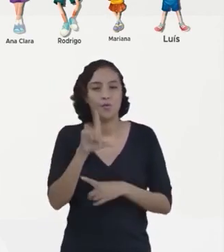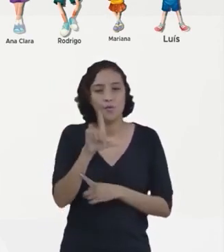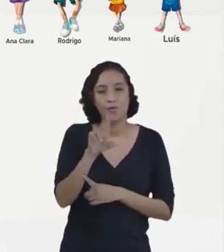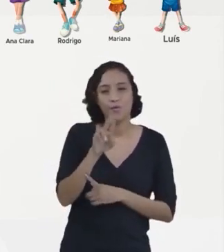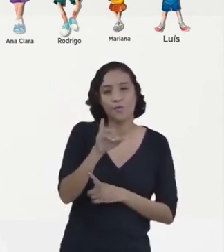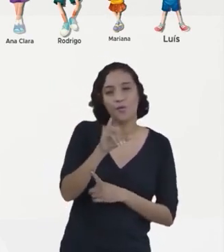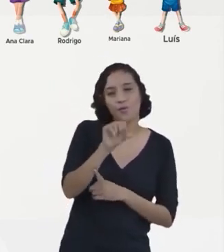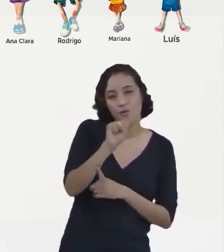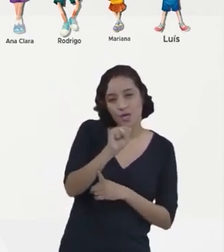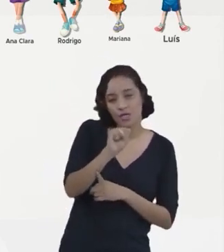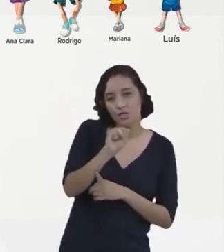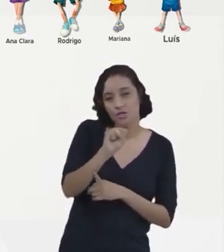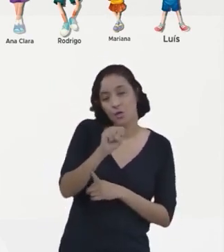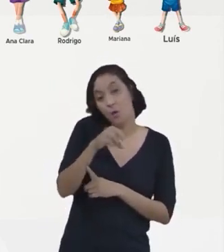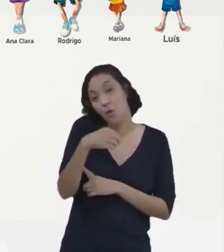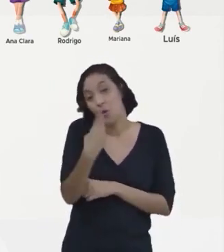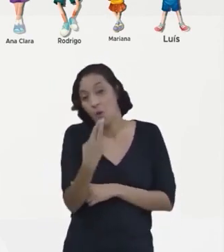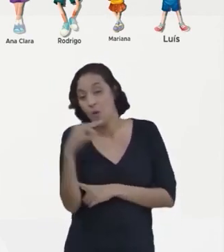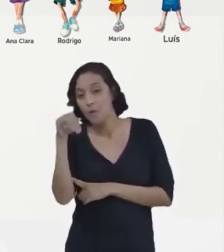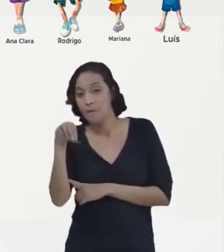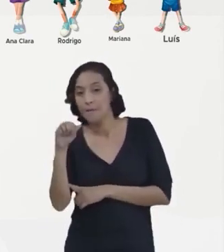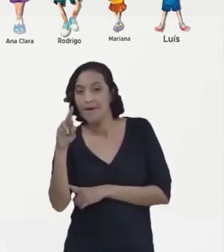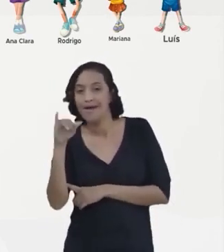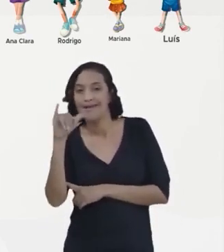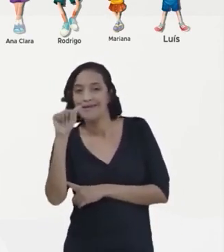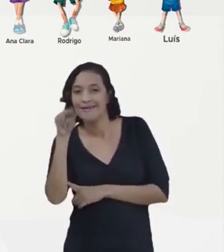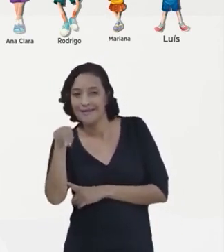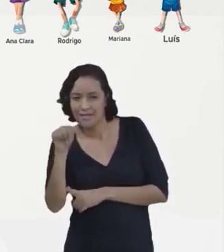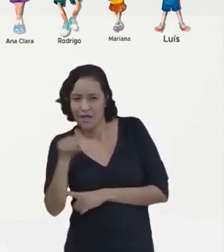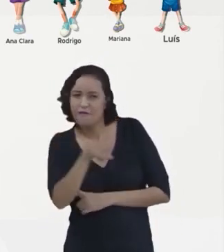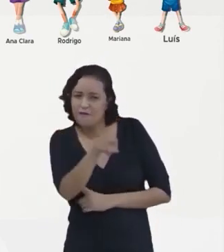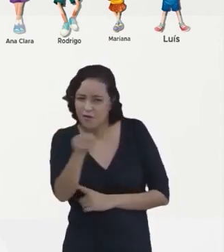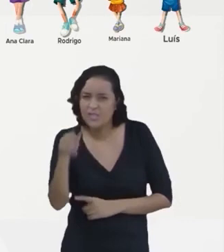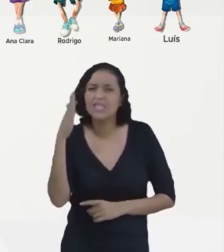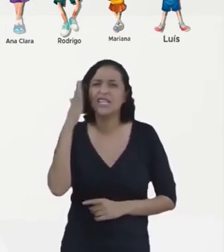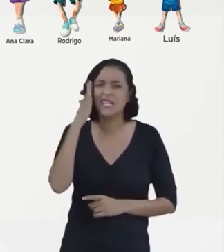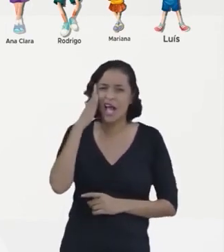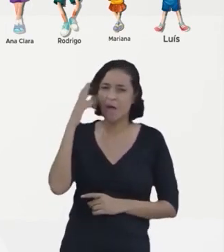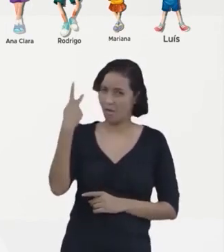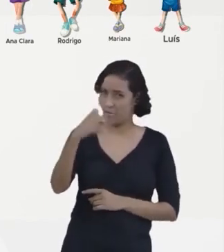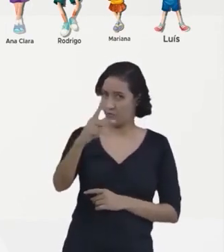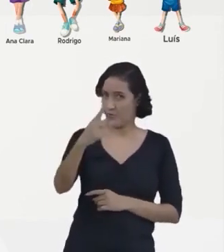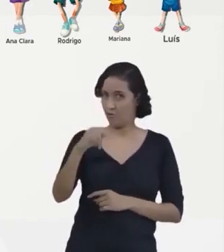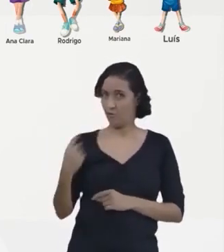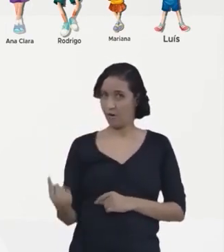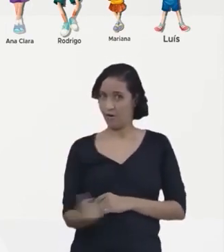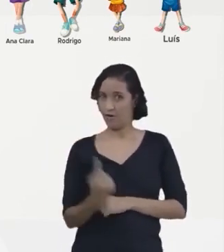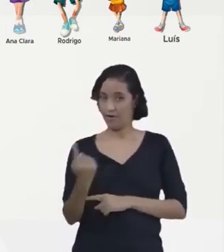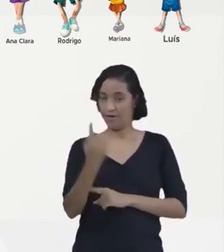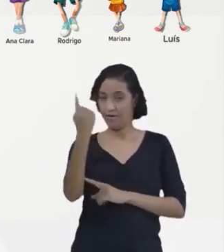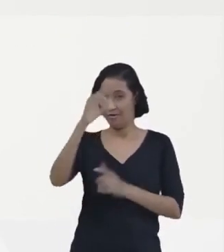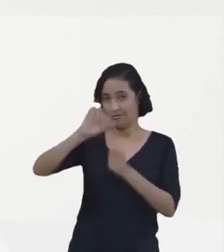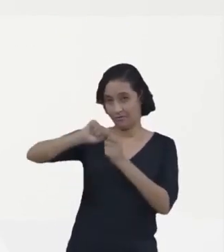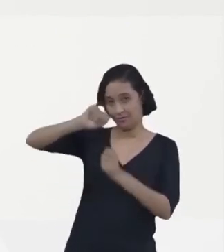Mariana? Letra D. E você? Sabe qual é a sua altura?